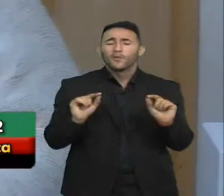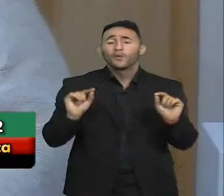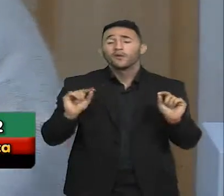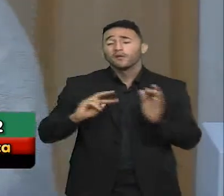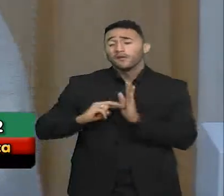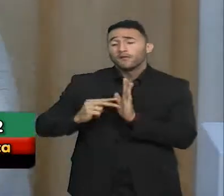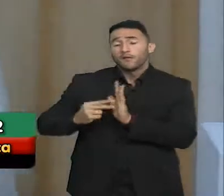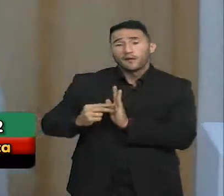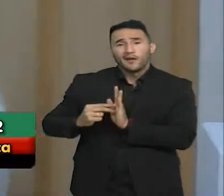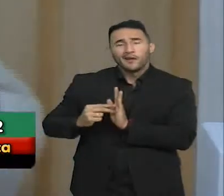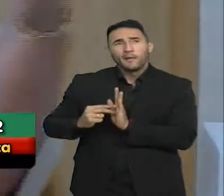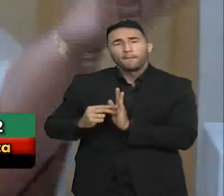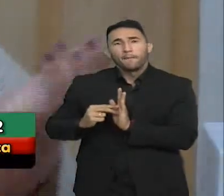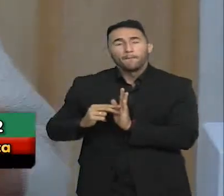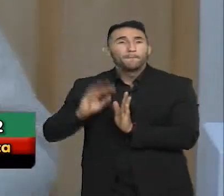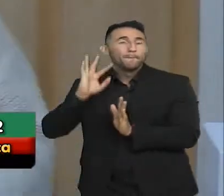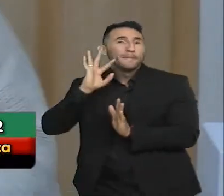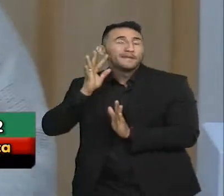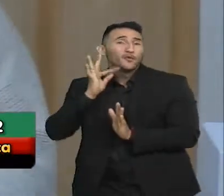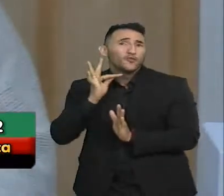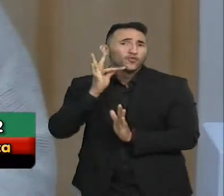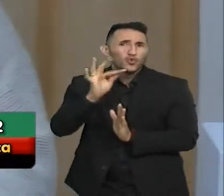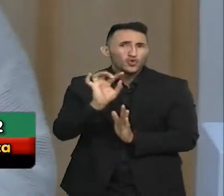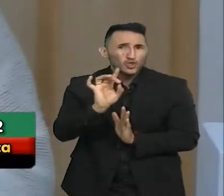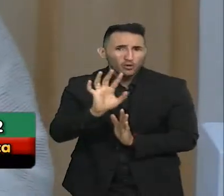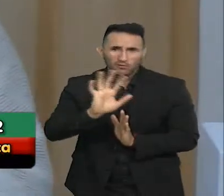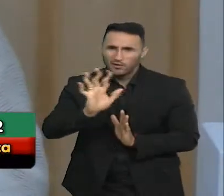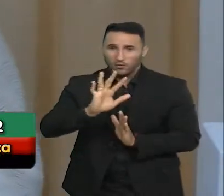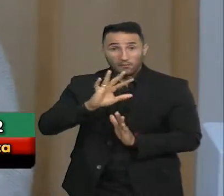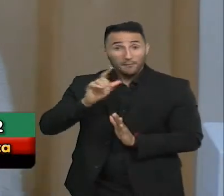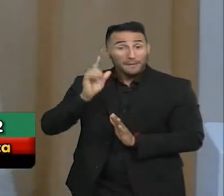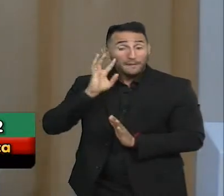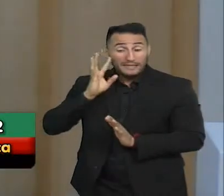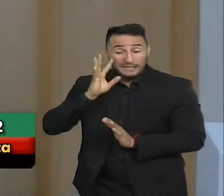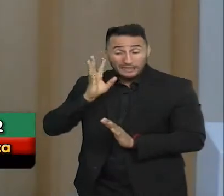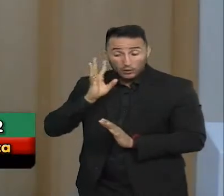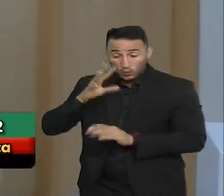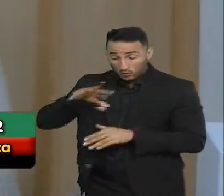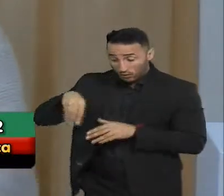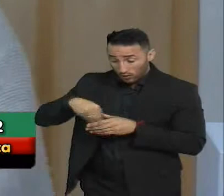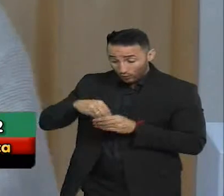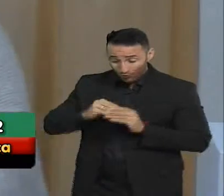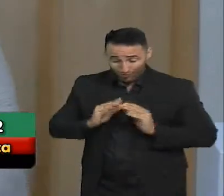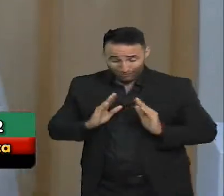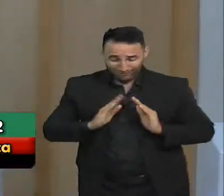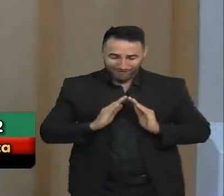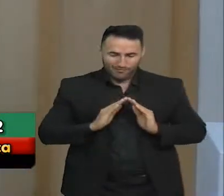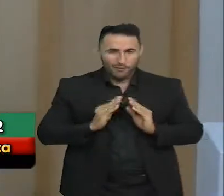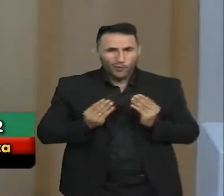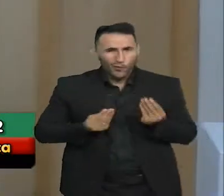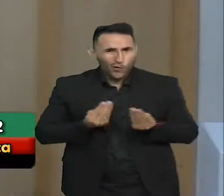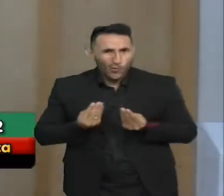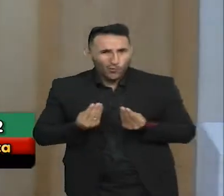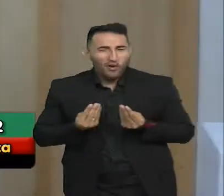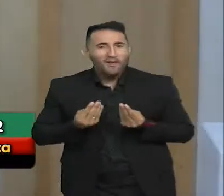não é só pensando lá na ponta, é começando dentro de casa. Então, como que nós fizemos? Falando da Semana de Matriz